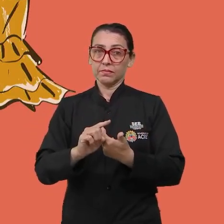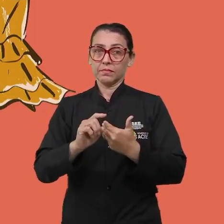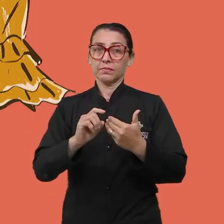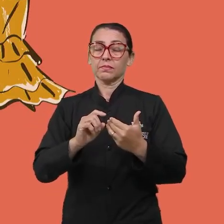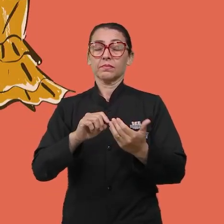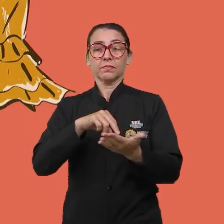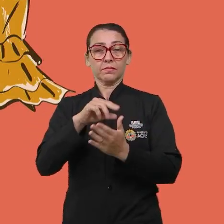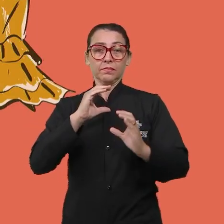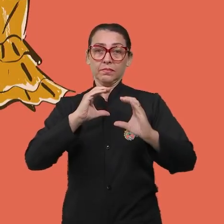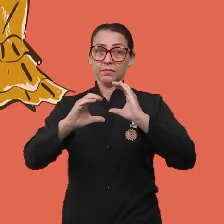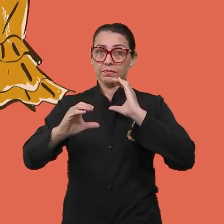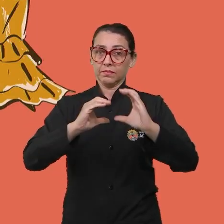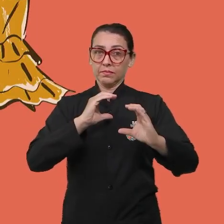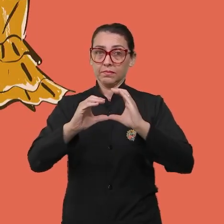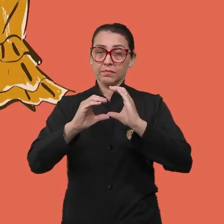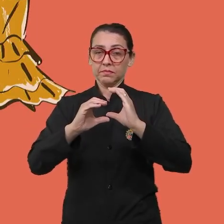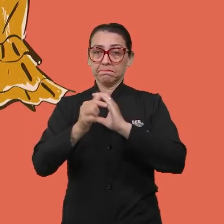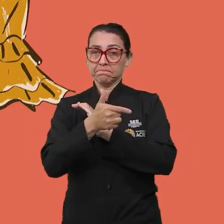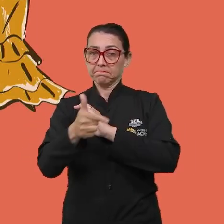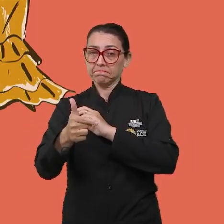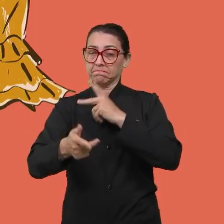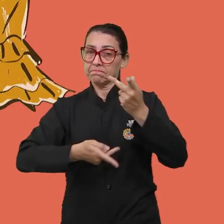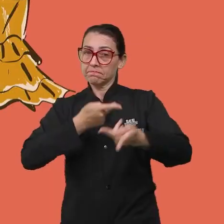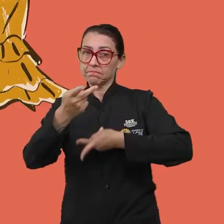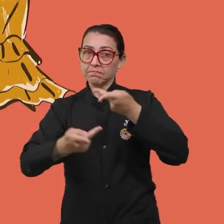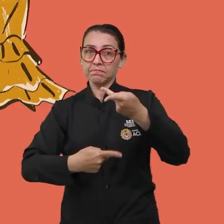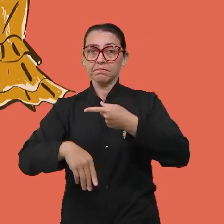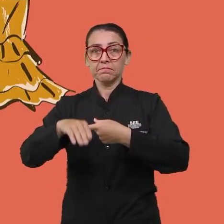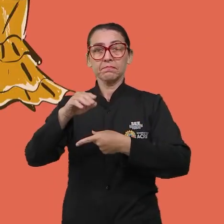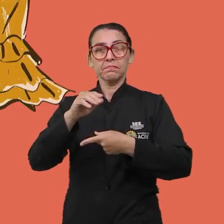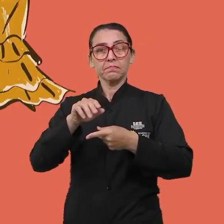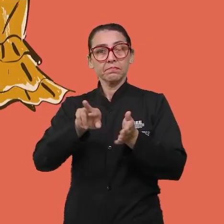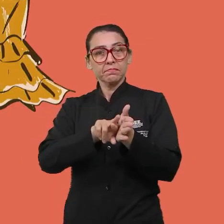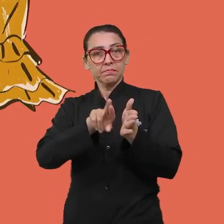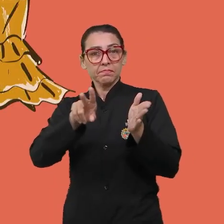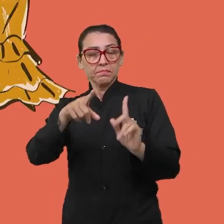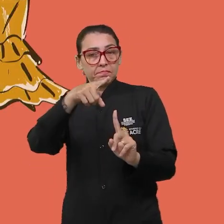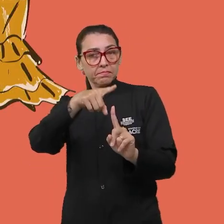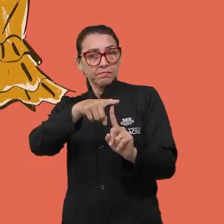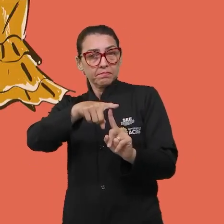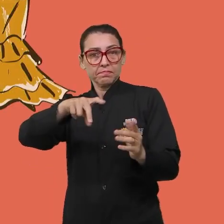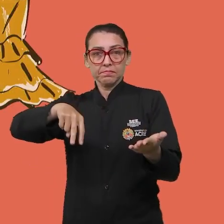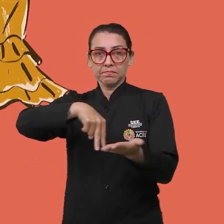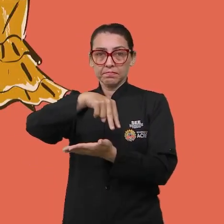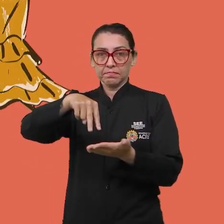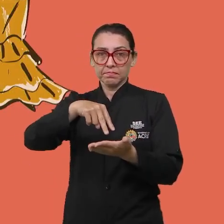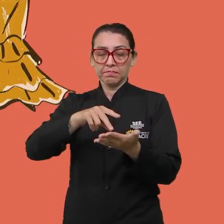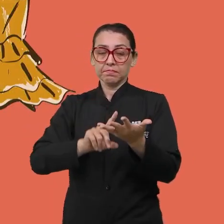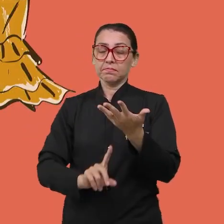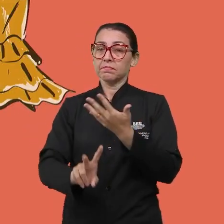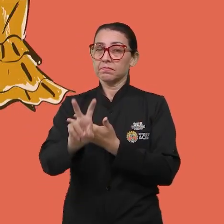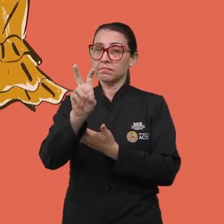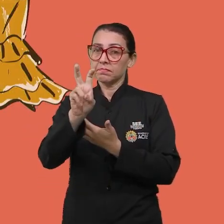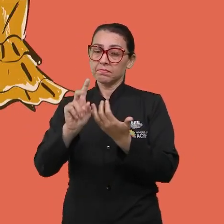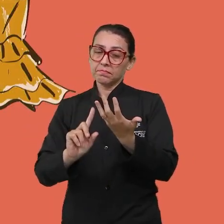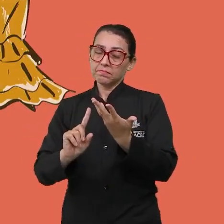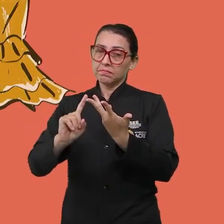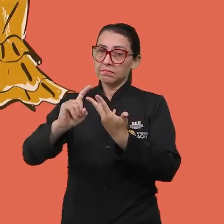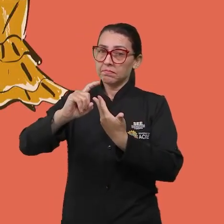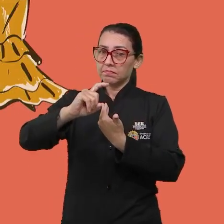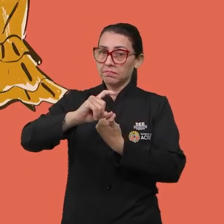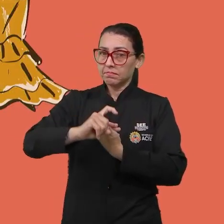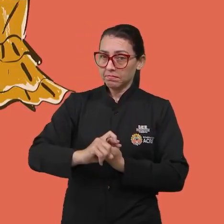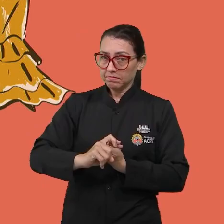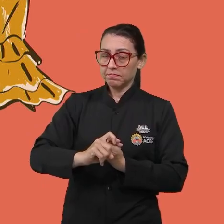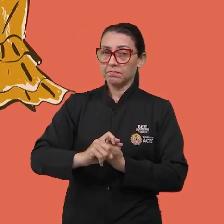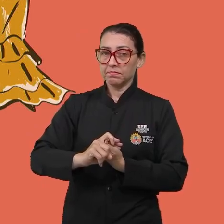a dança como uma comunicação não verbal. Nós trouxemos os diferentes estilos de dança, o balé, como,